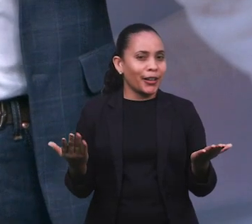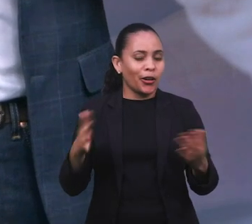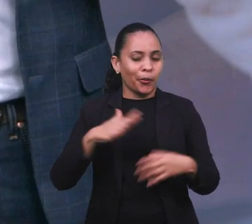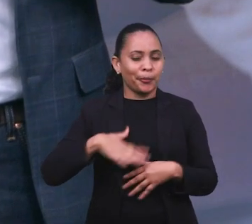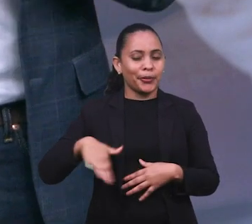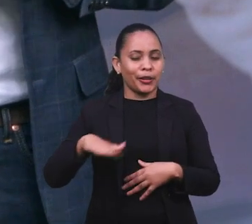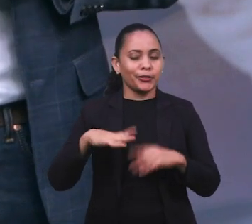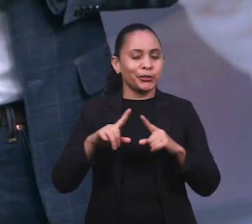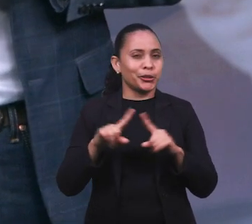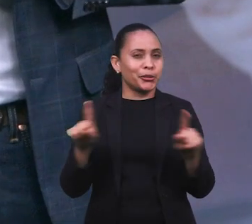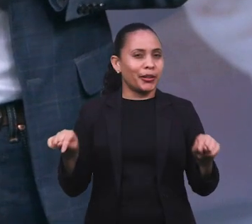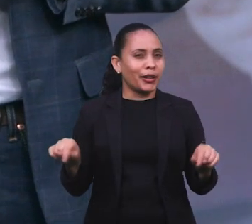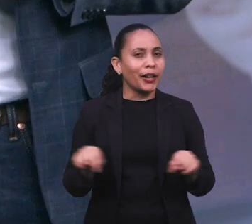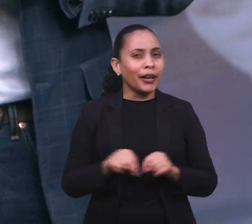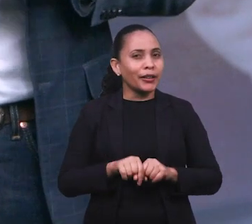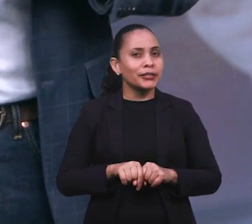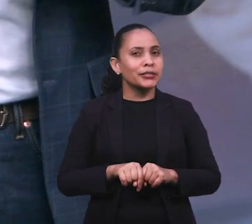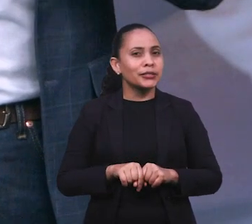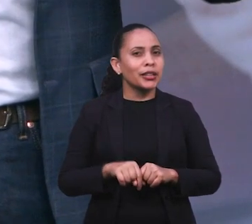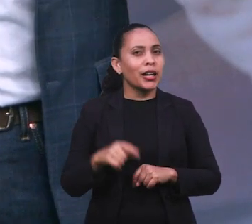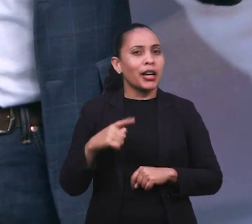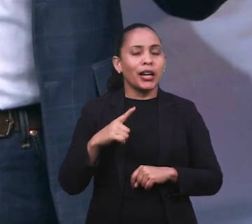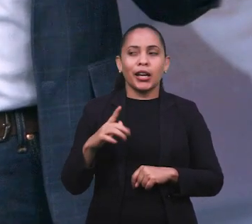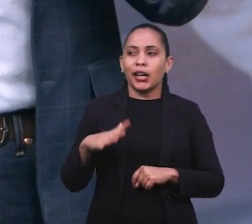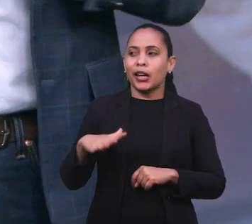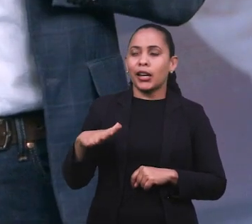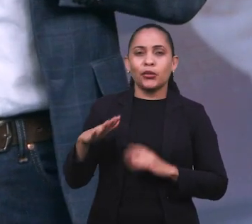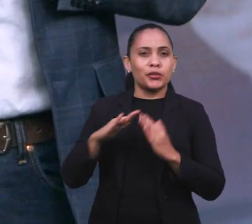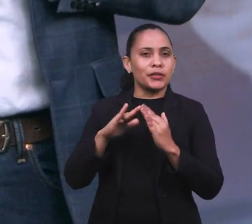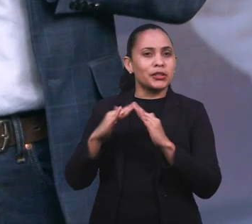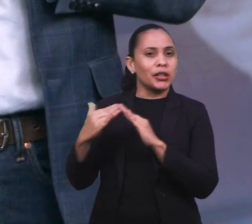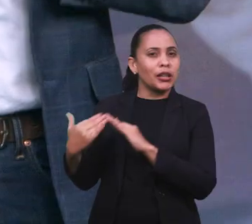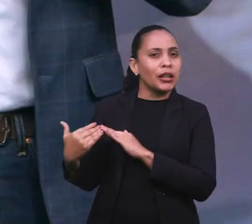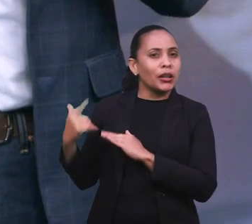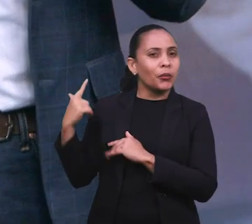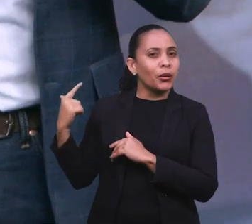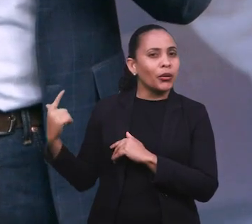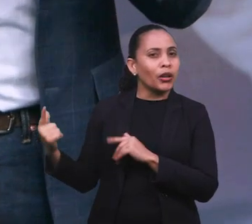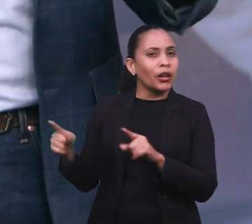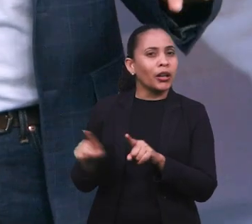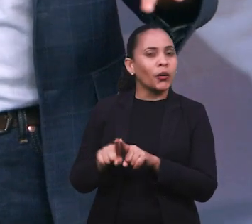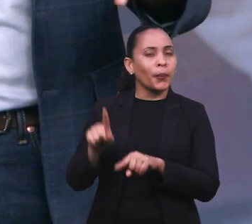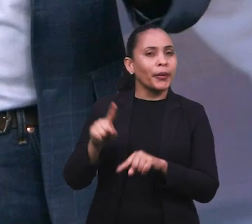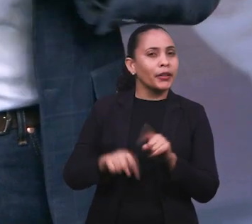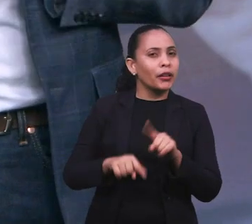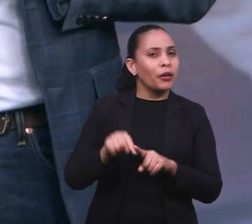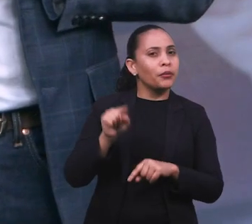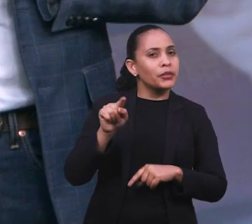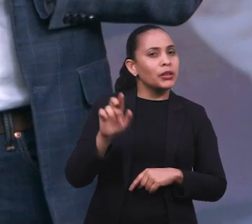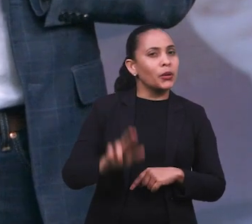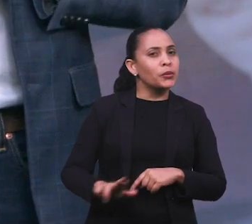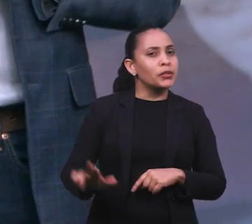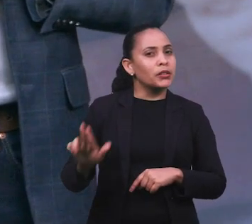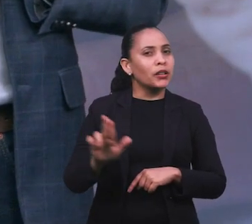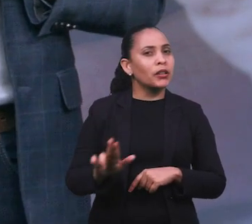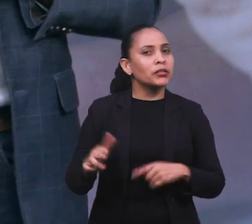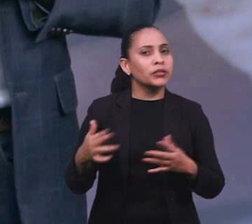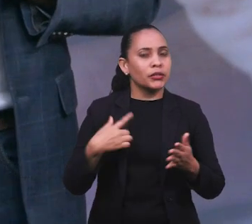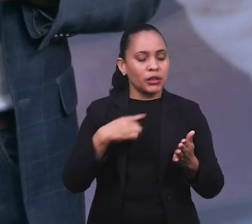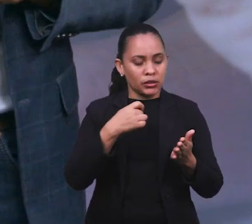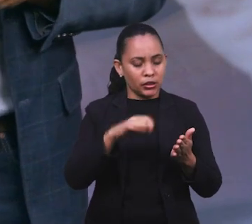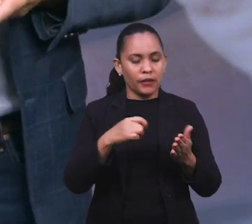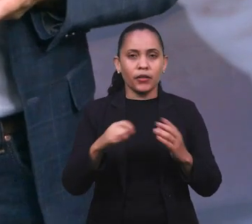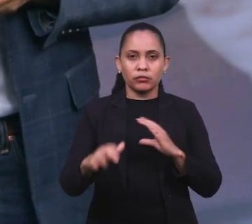É o ambiente que você tem na sua casa? É a vizinhança? É o próprio material que às vezes você está usando? Eu queria que